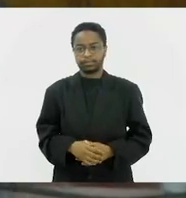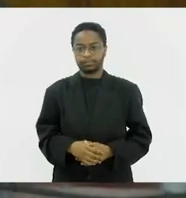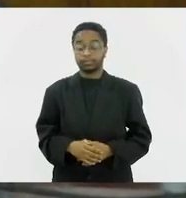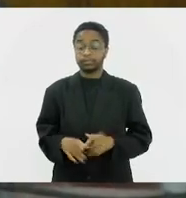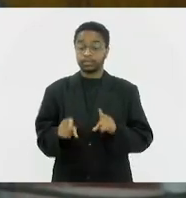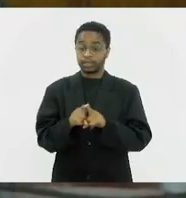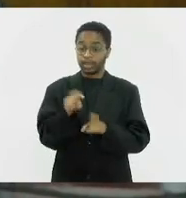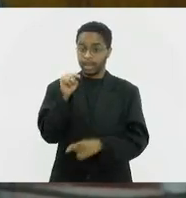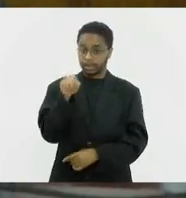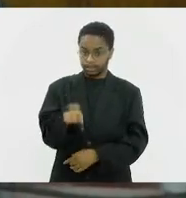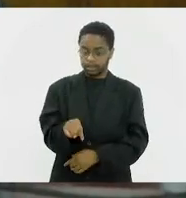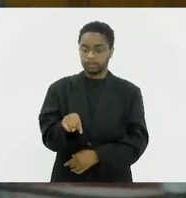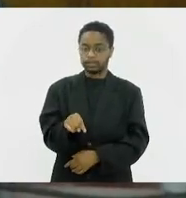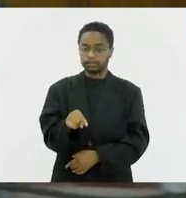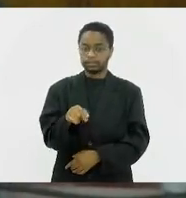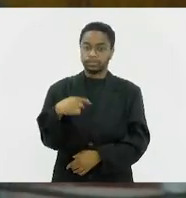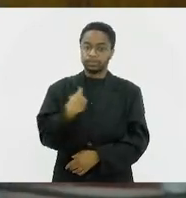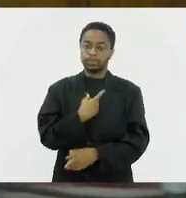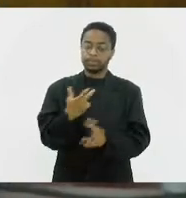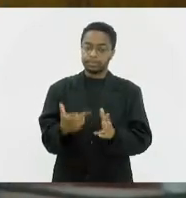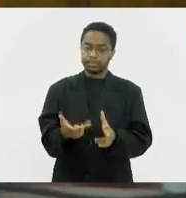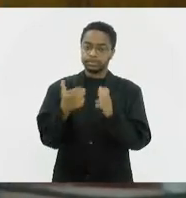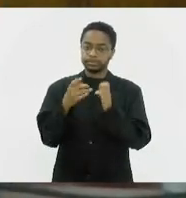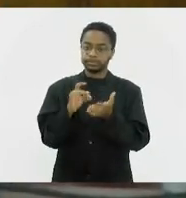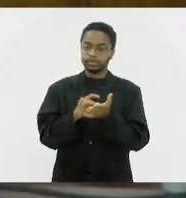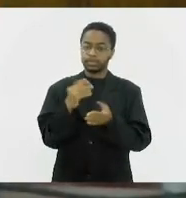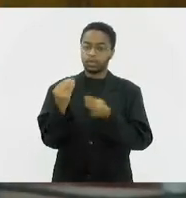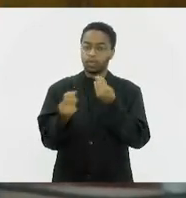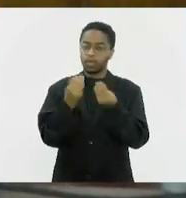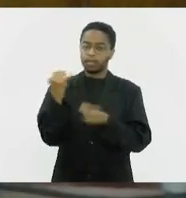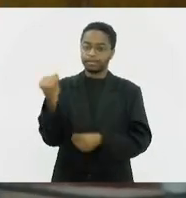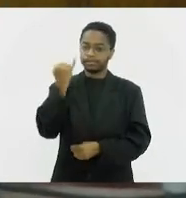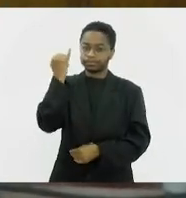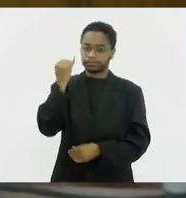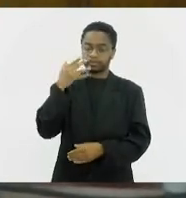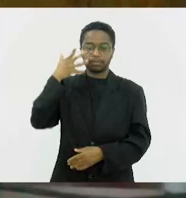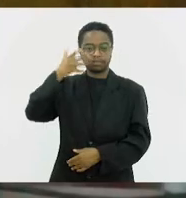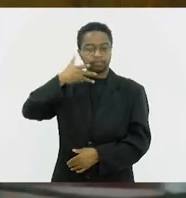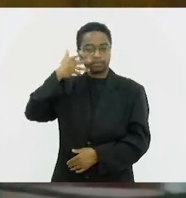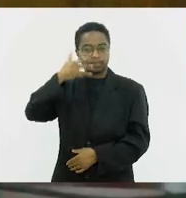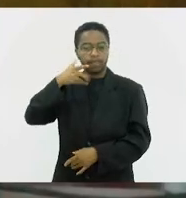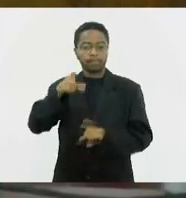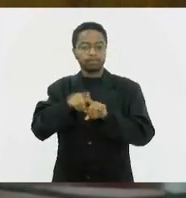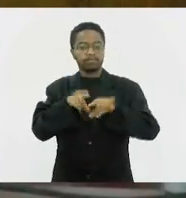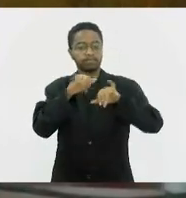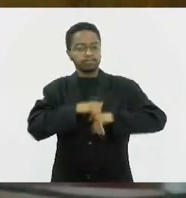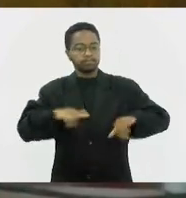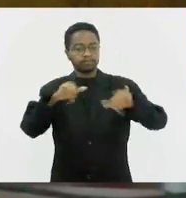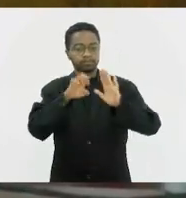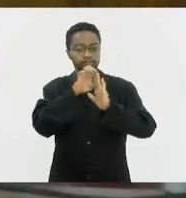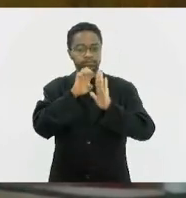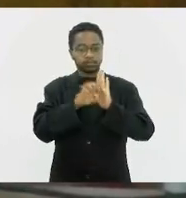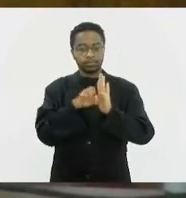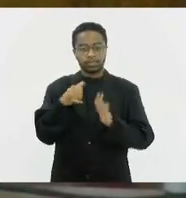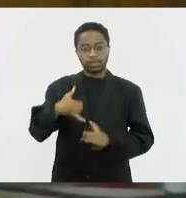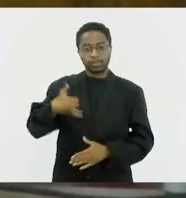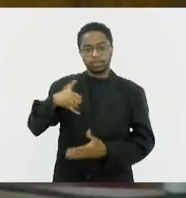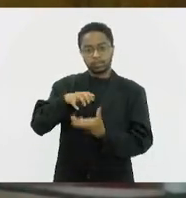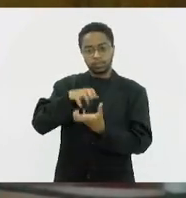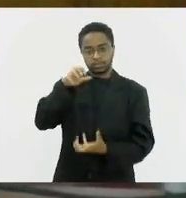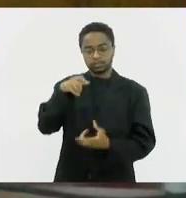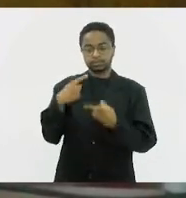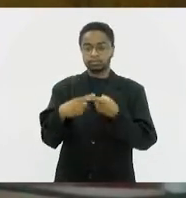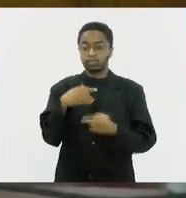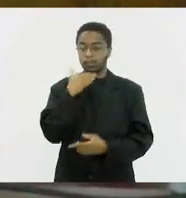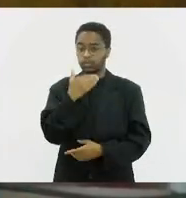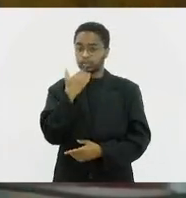aqui que nós vimos a importância das palestras de divulgar o Estatuto do Idoso, porque não adiantava a